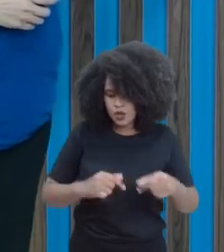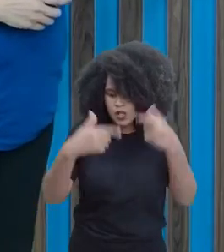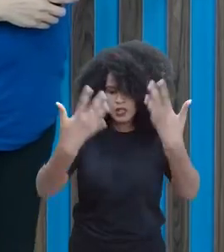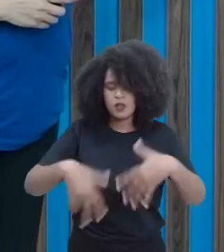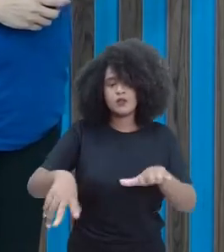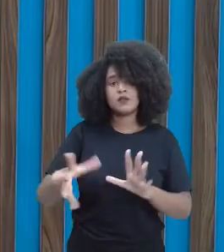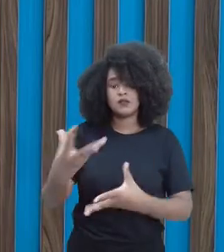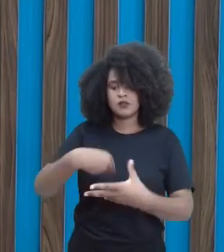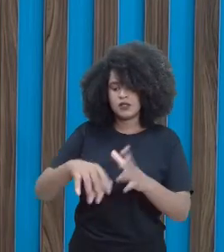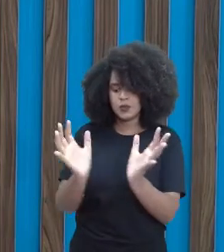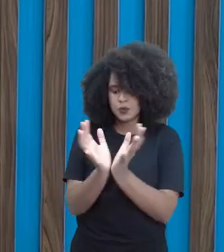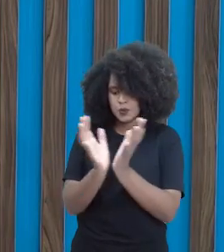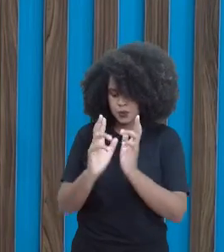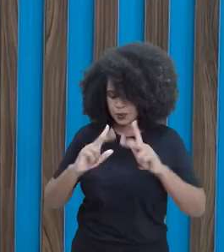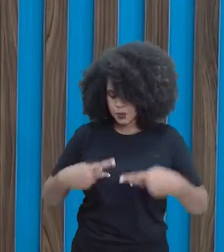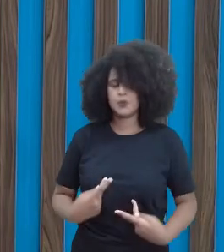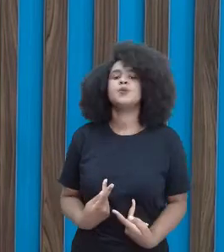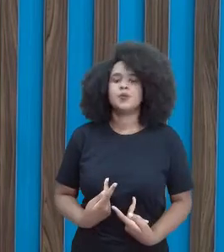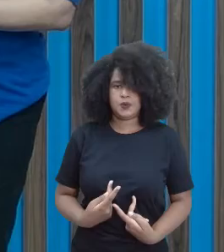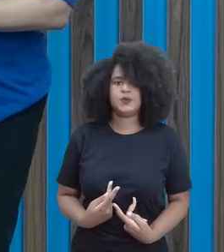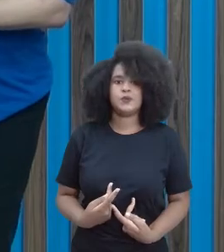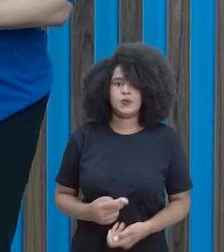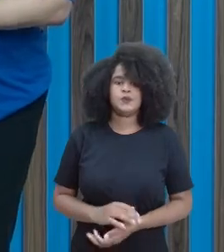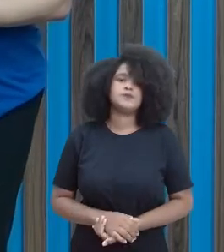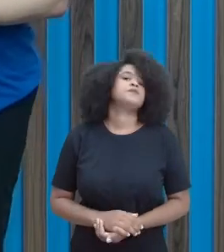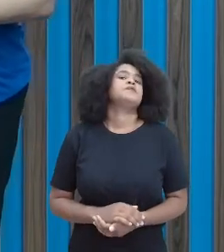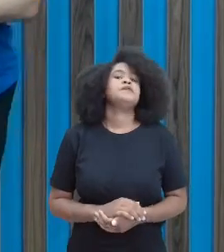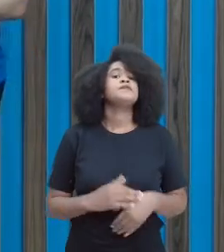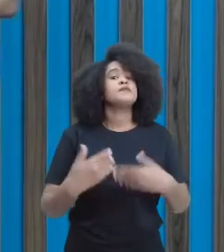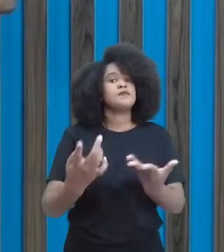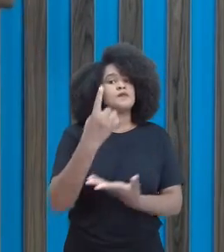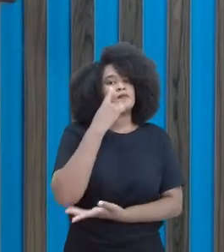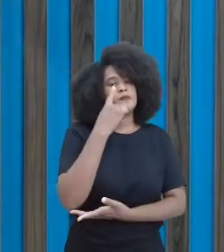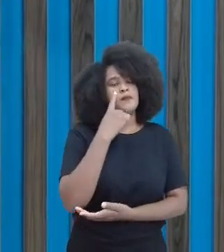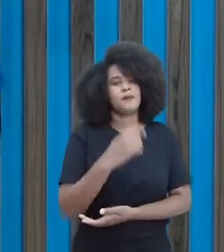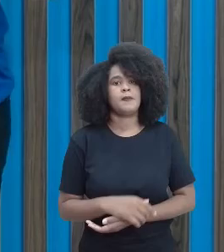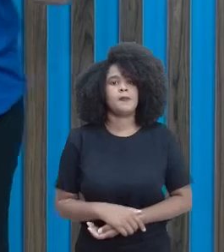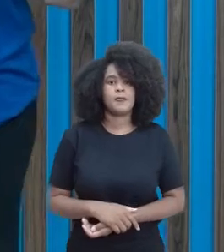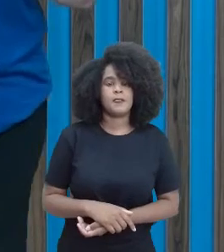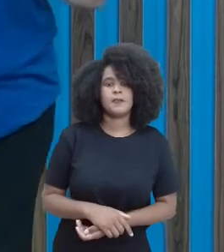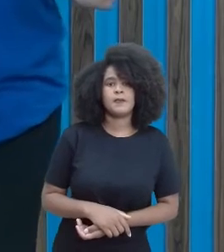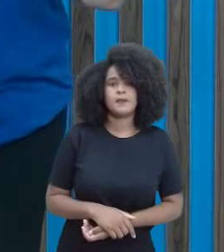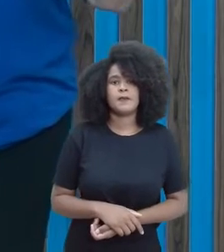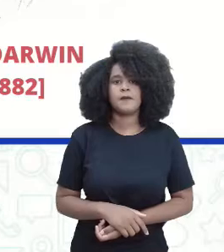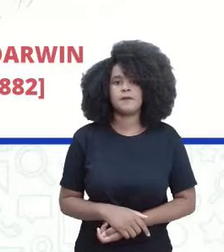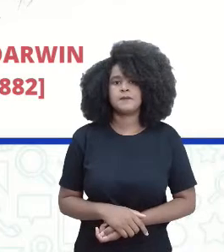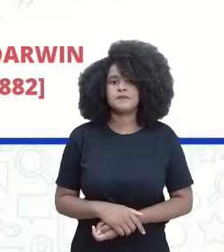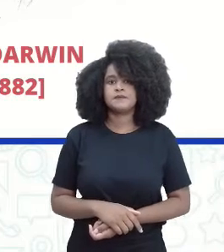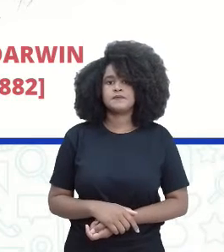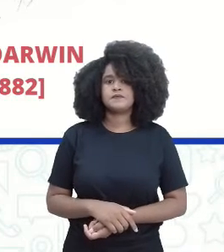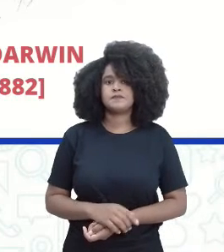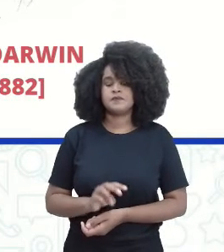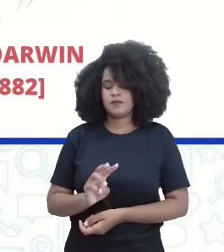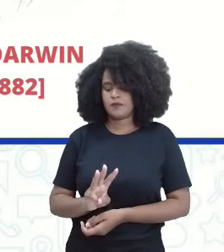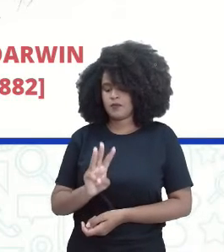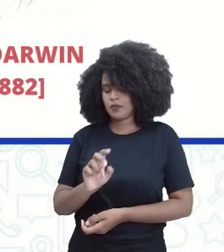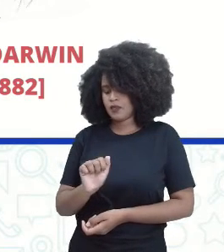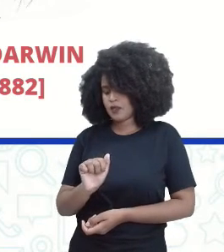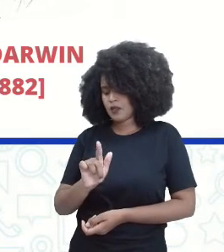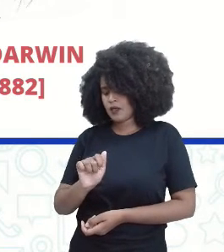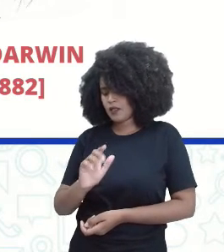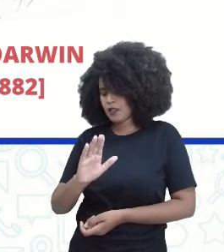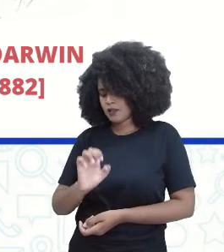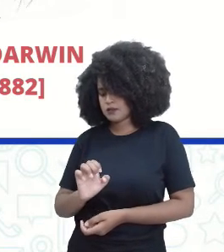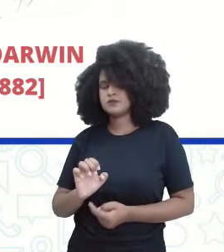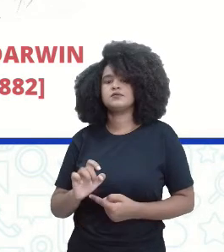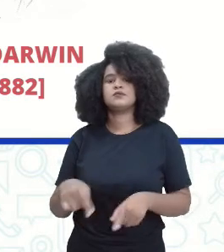seres humanos, né, nesse caso, né, professora? E aí, o que aconteceu? Ao mesmo tempo, o Wallace e Darwin,